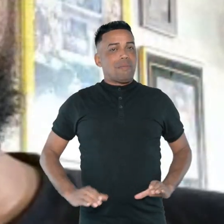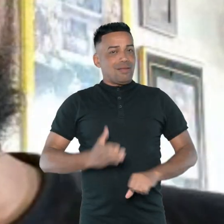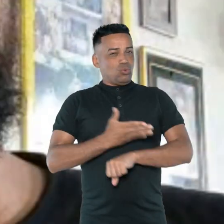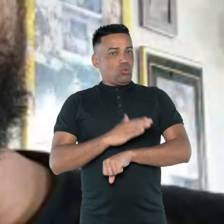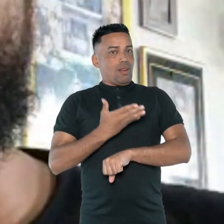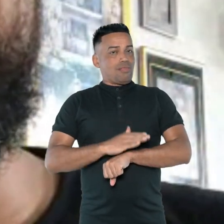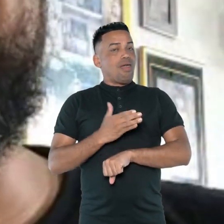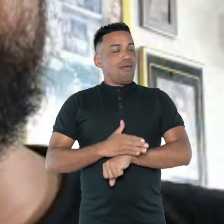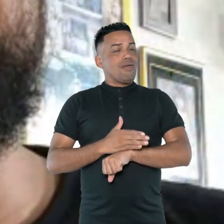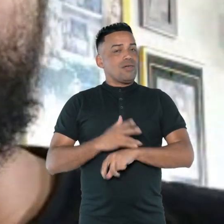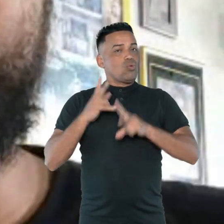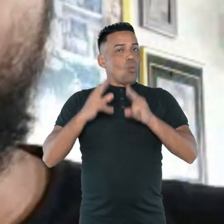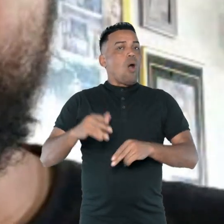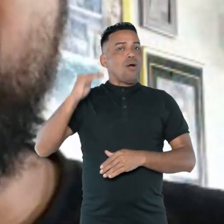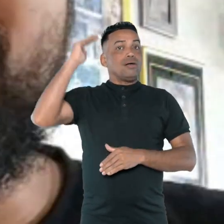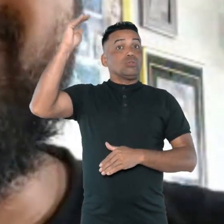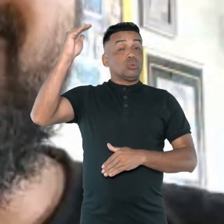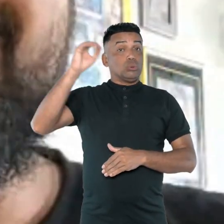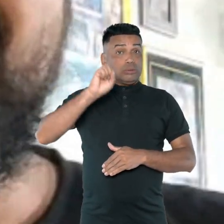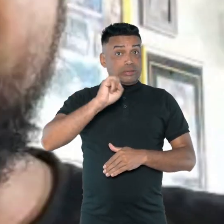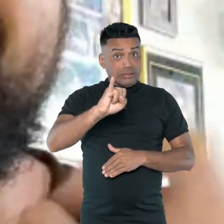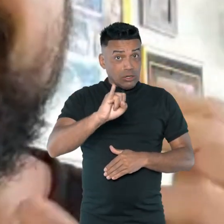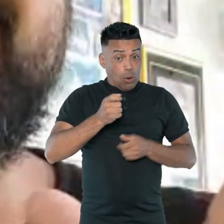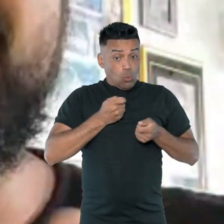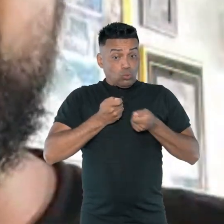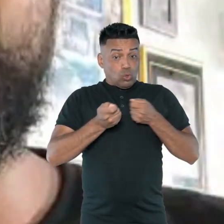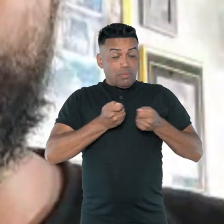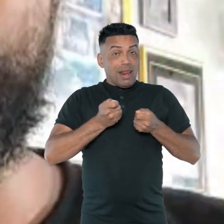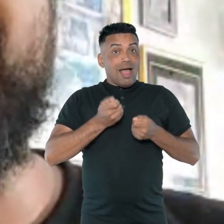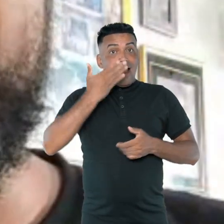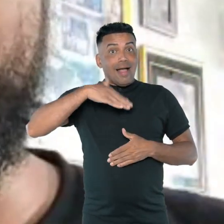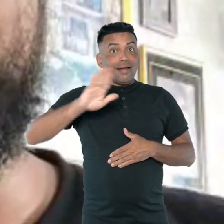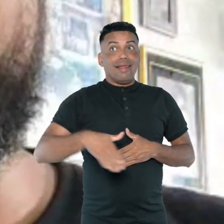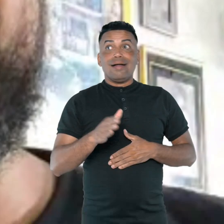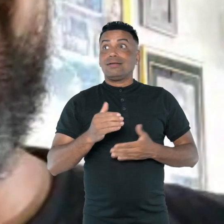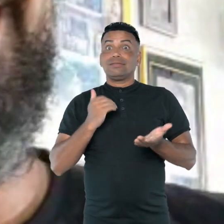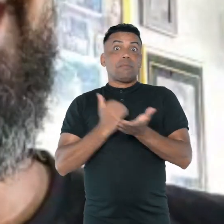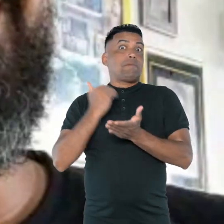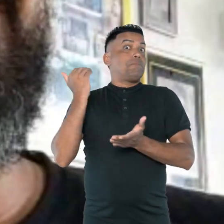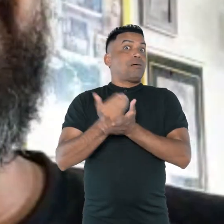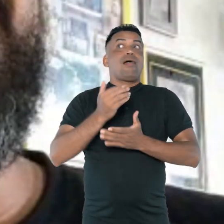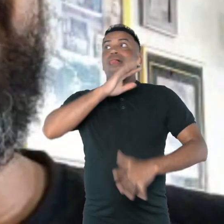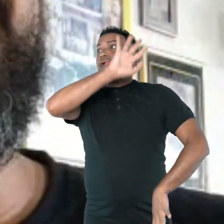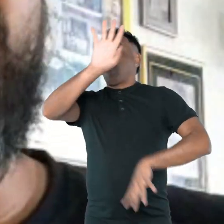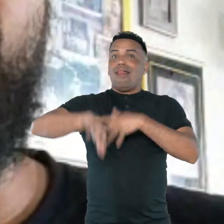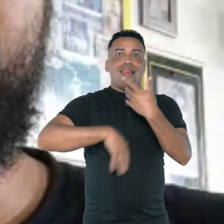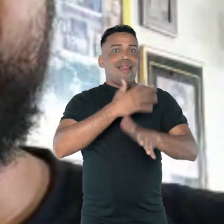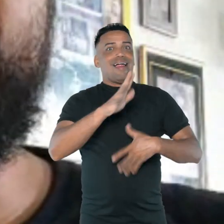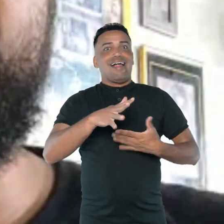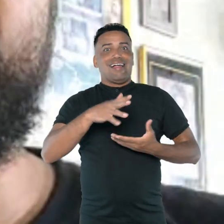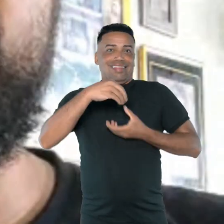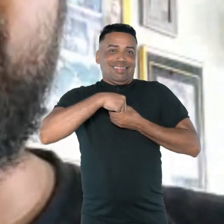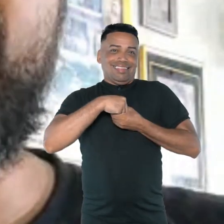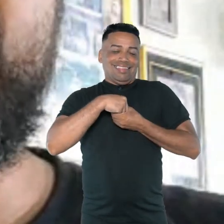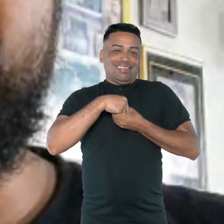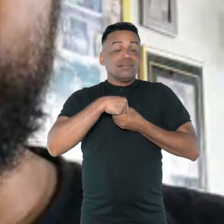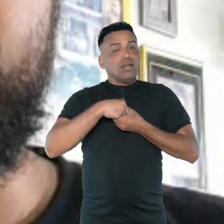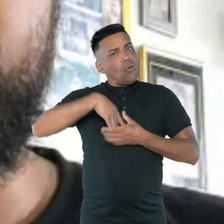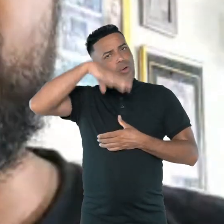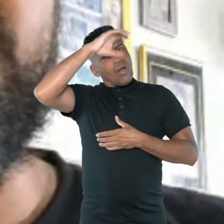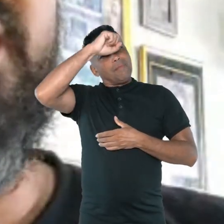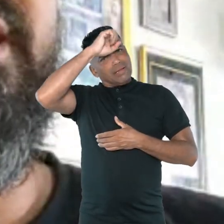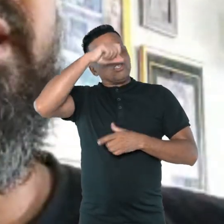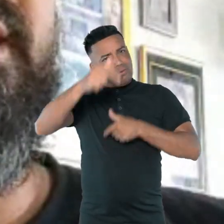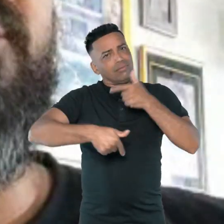Sim. porque se eu não me dominar, a criança toma conta. E eu aprendi isso